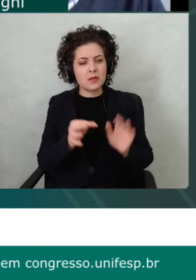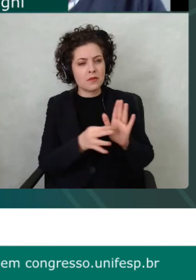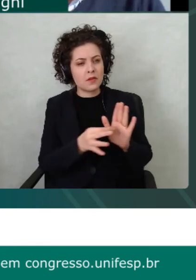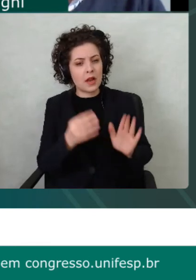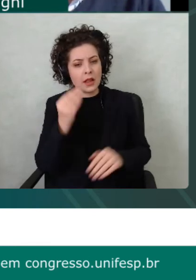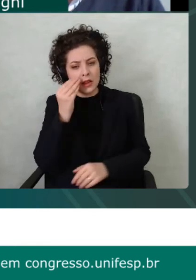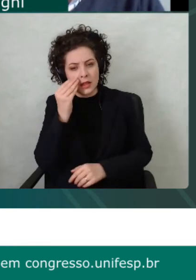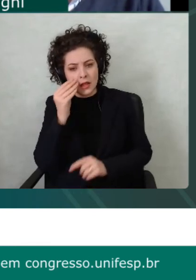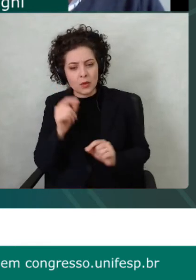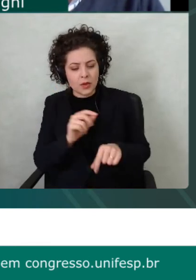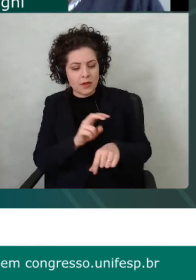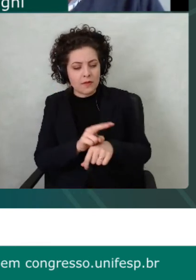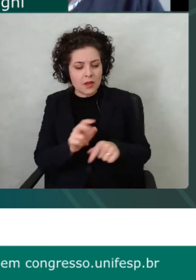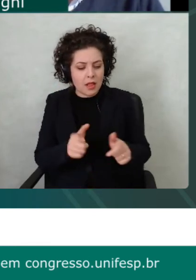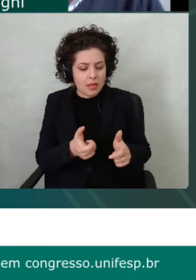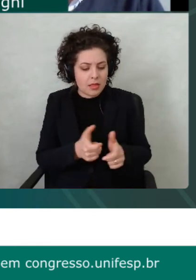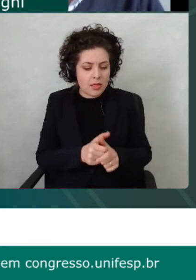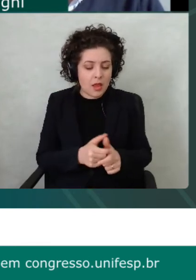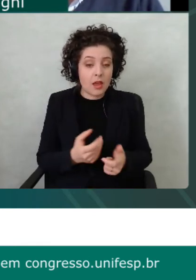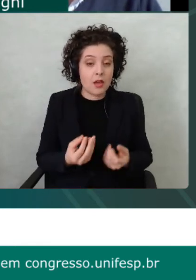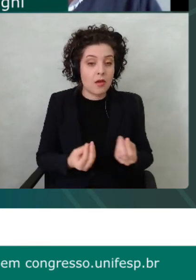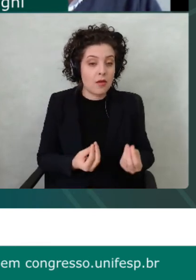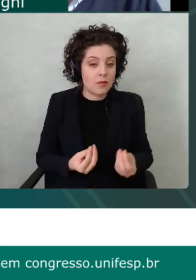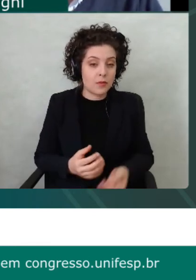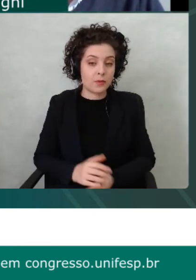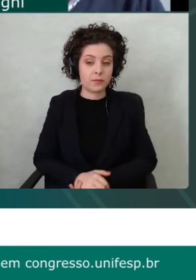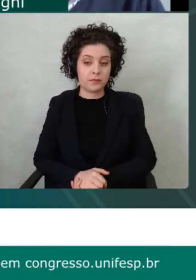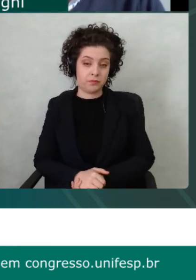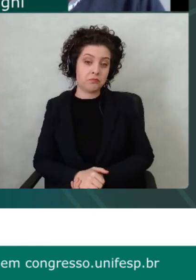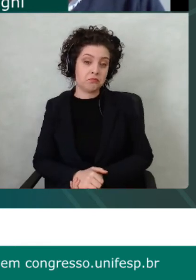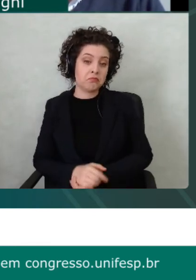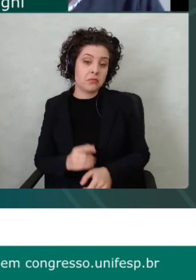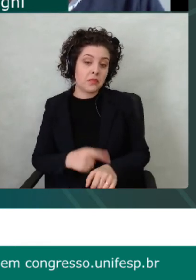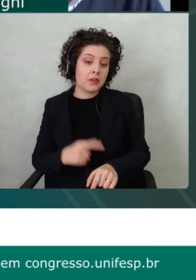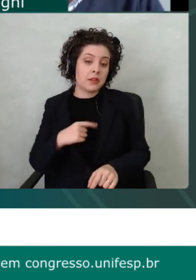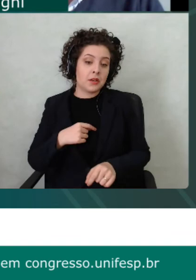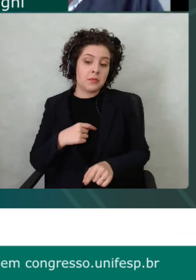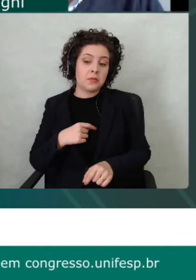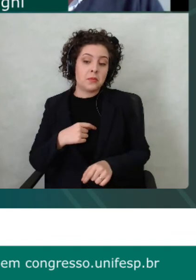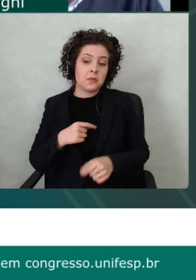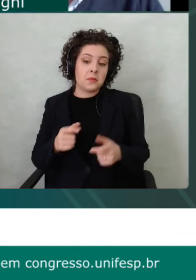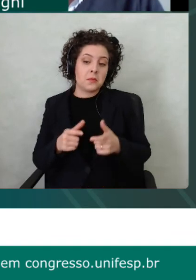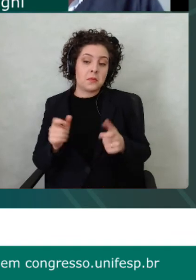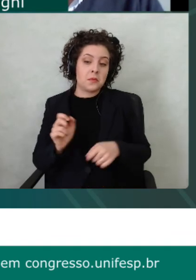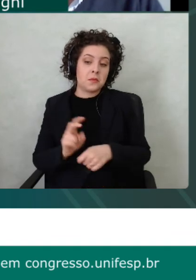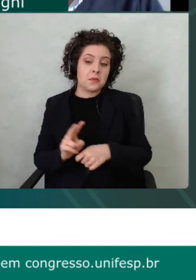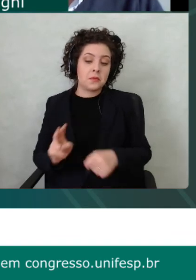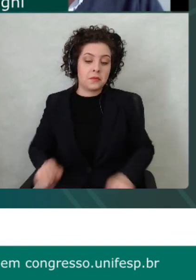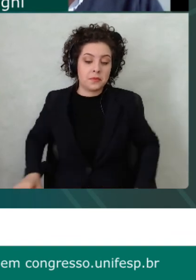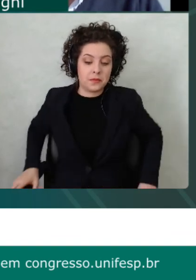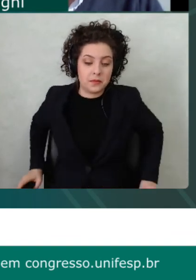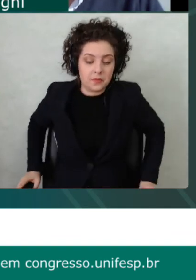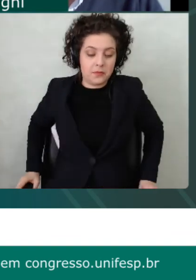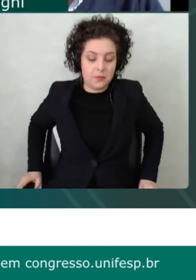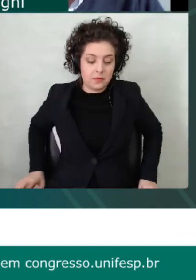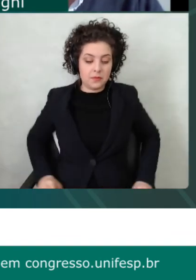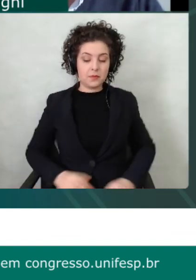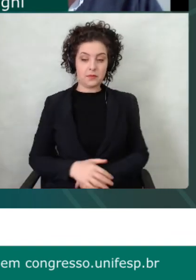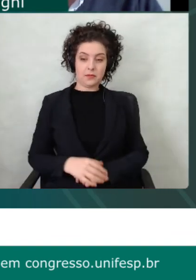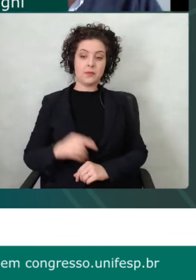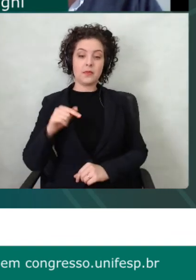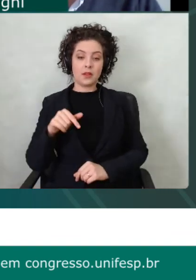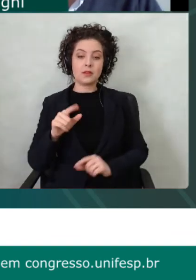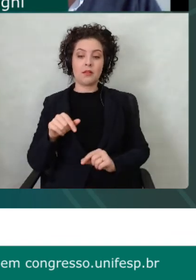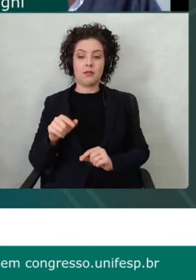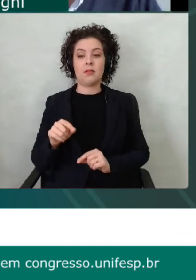vírus. Como fazer isto? A hora que você tem a maior carga viral. Talvez, se existir algum efeito, talvez essa